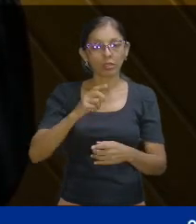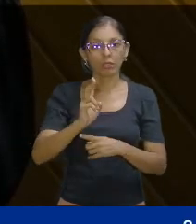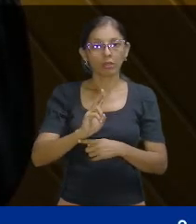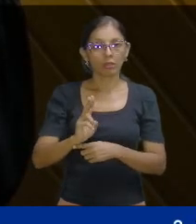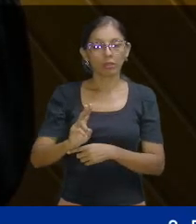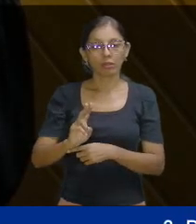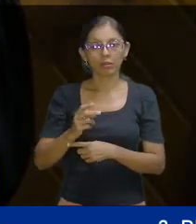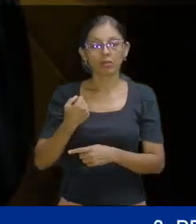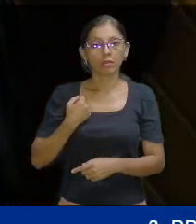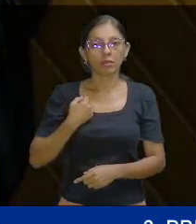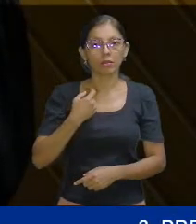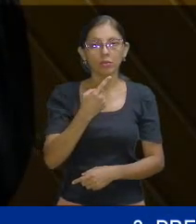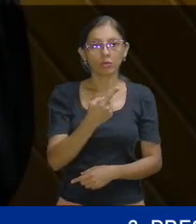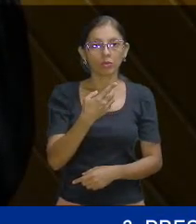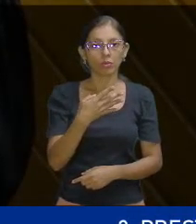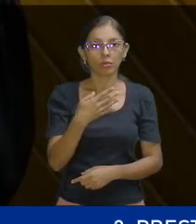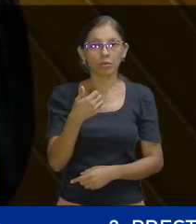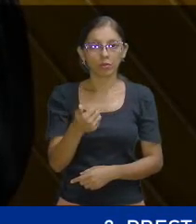número